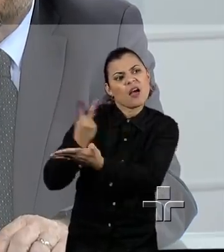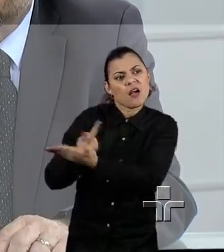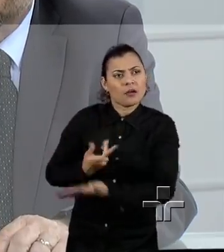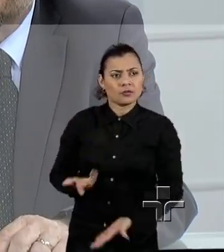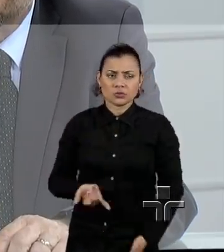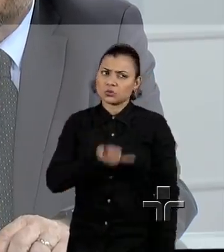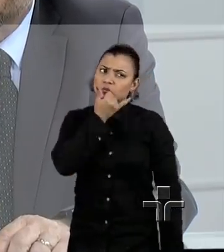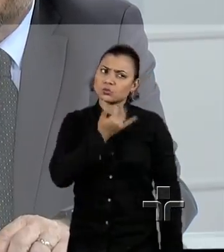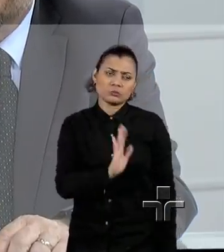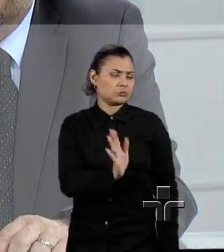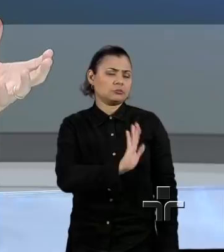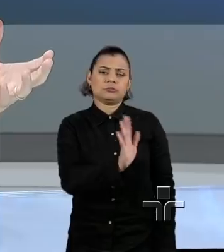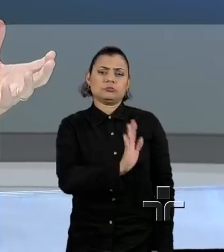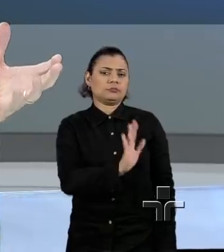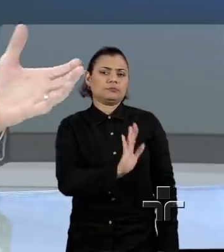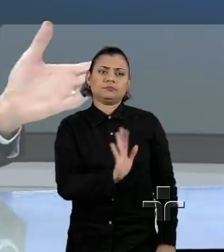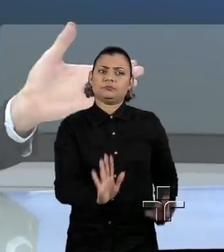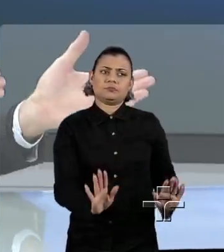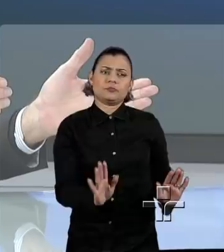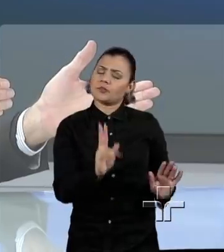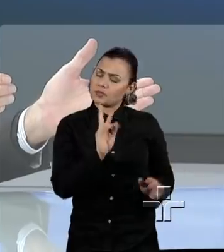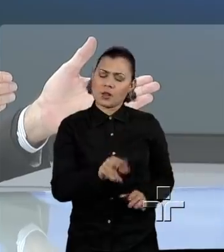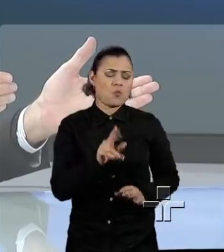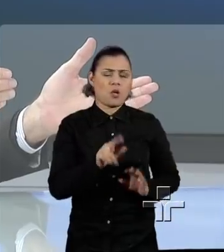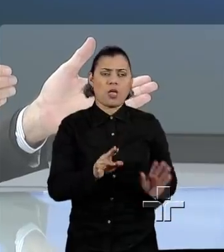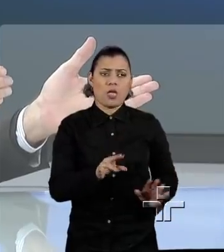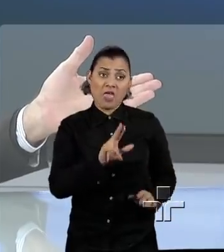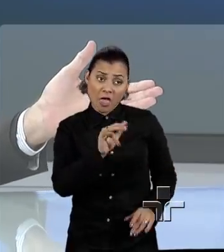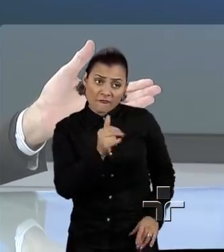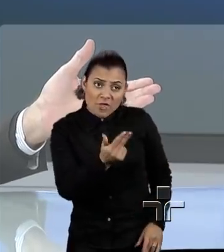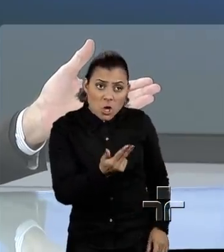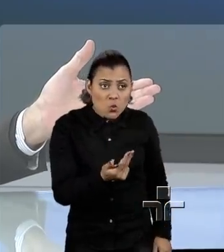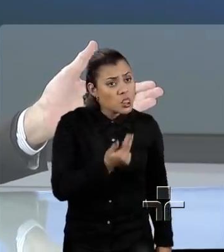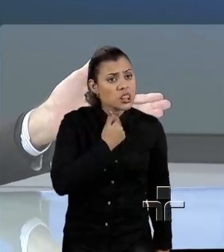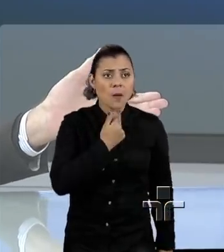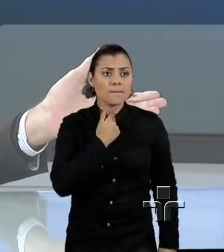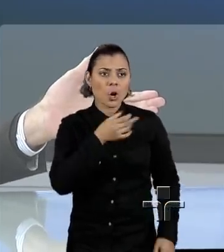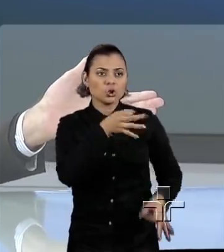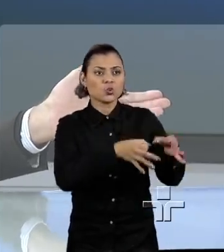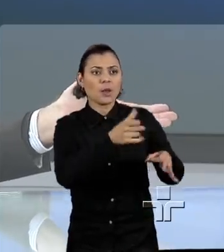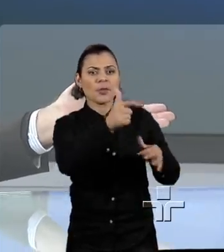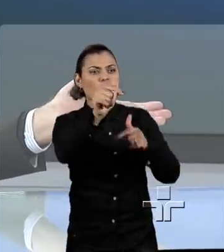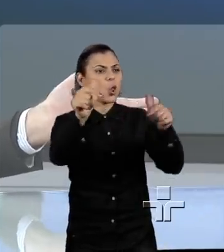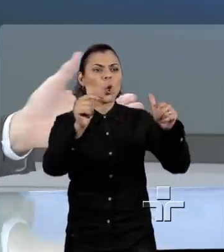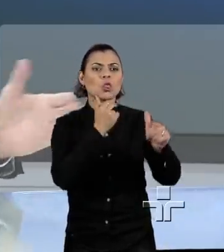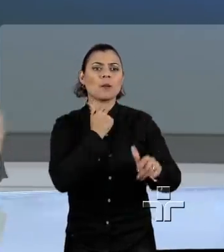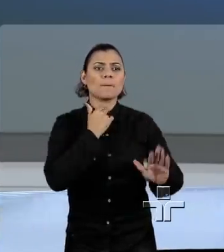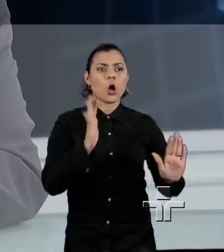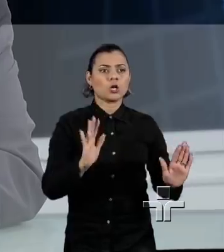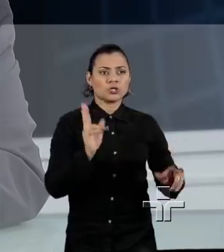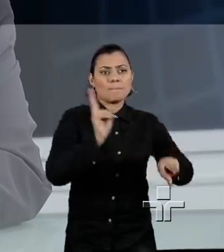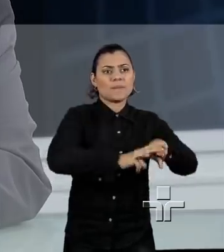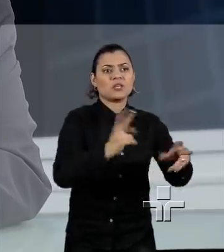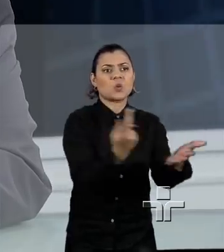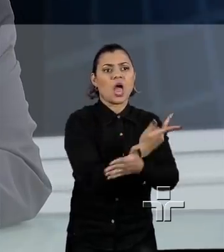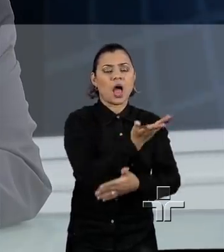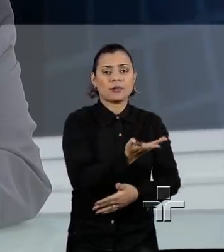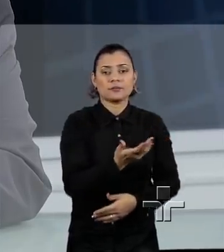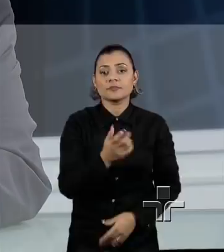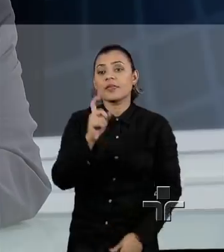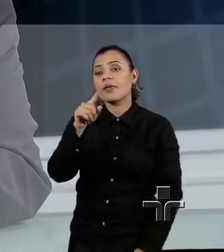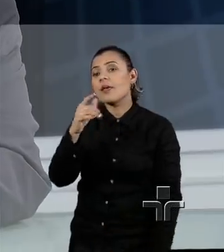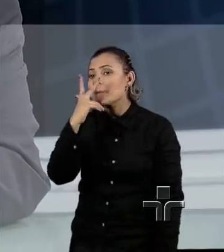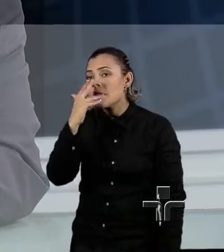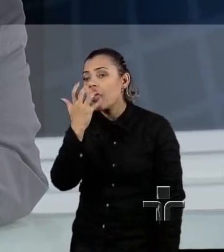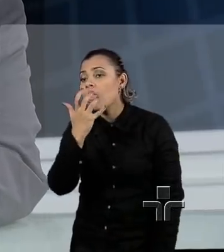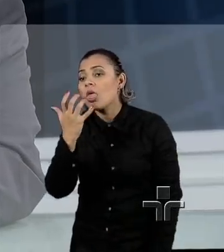tentando fazer, Paulo, em cima disso, é assim, está vendo? Olha aí, então ele não pode julgar mais ninguém, não podia ter julgado. Você usou a palavra certa, paixão. É